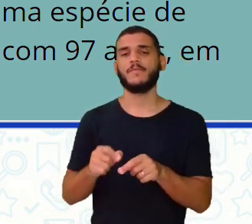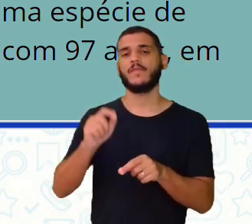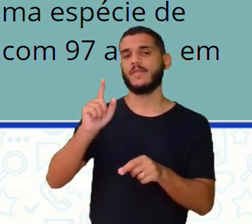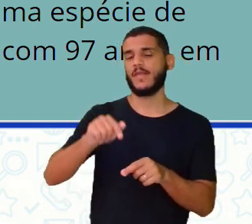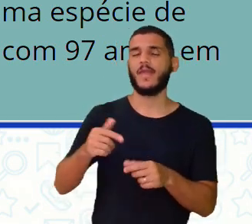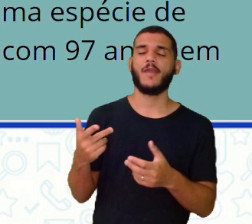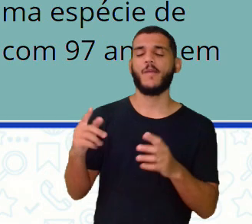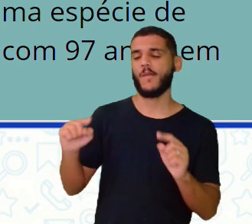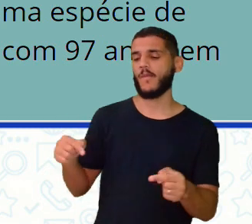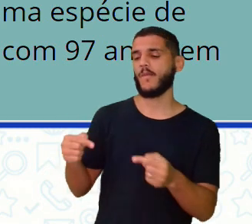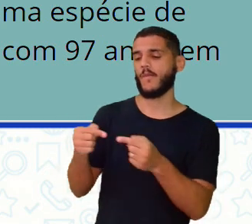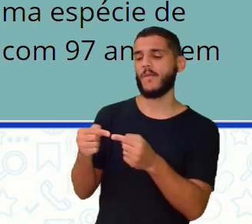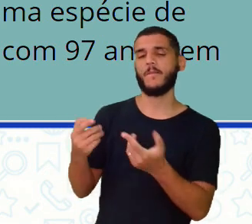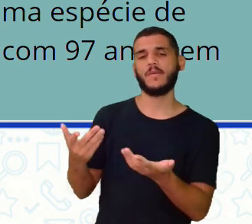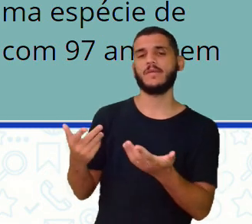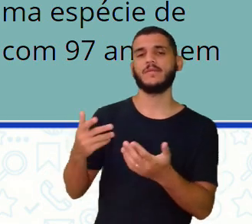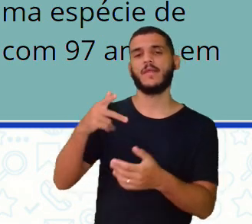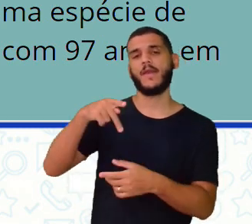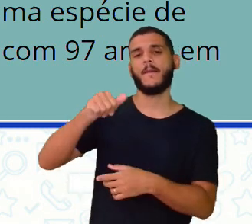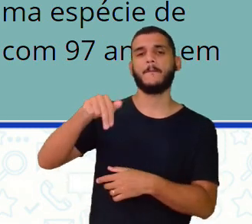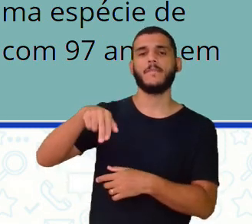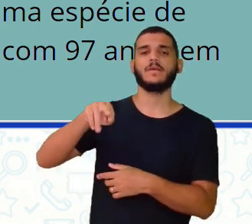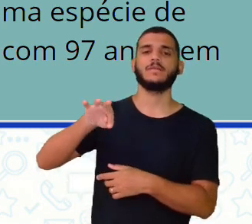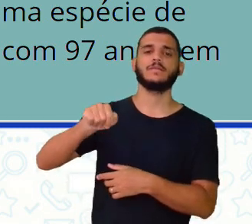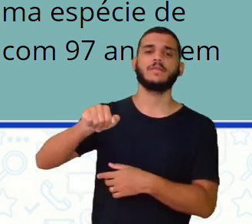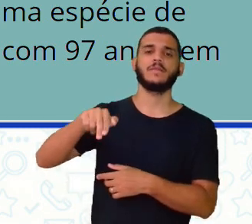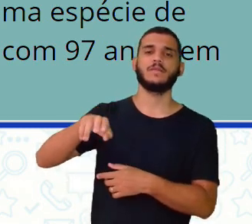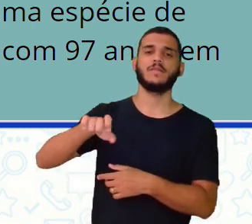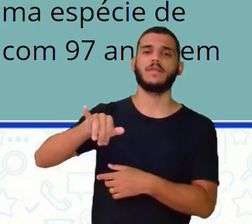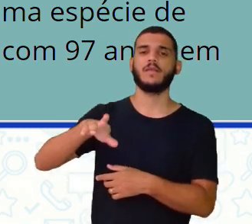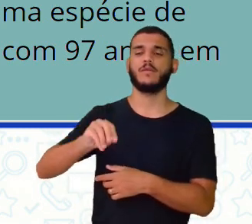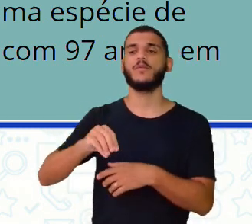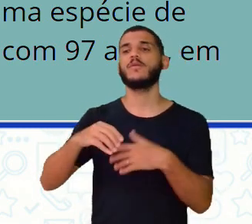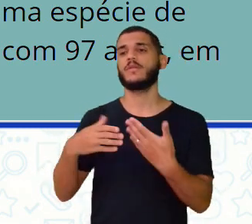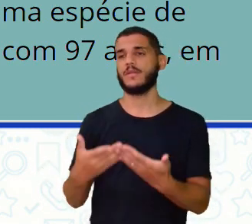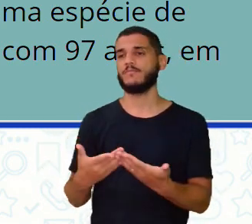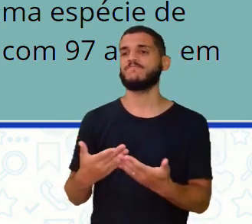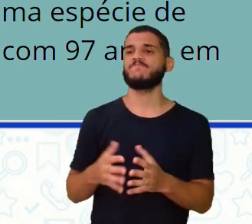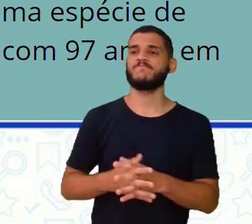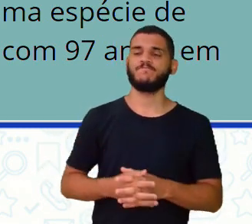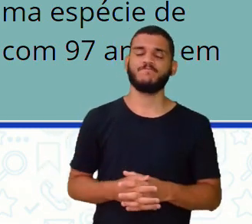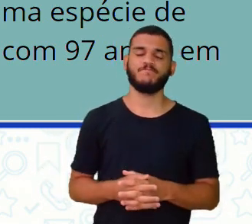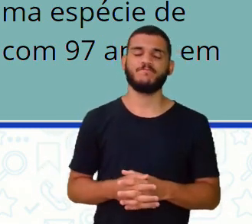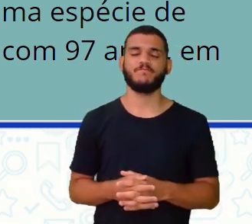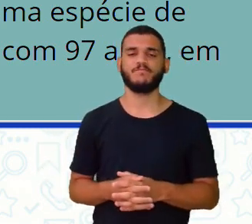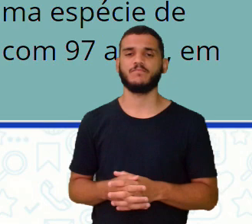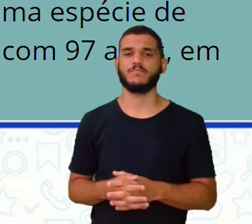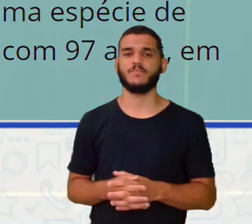pantaneiro. Então aqui nós temos uma informação, não é? Ele